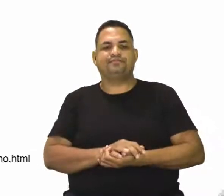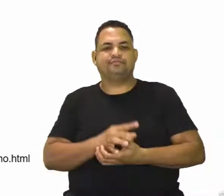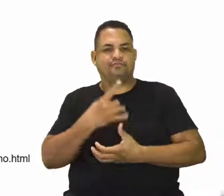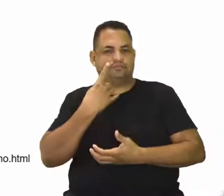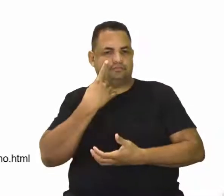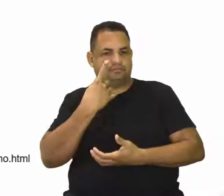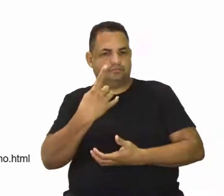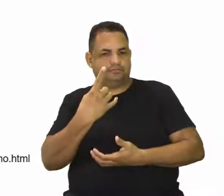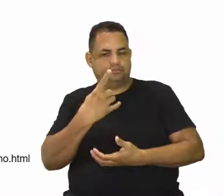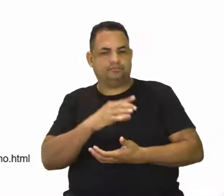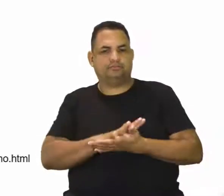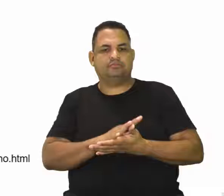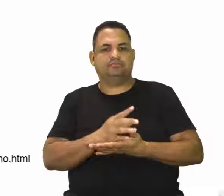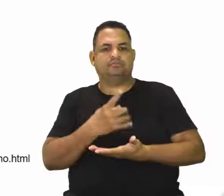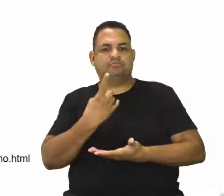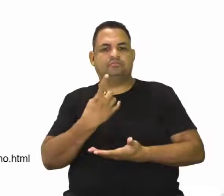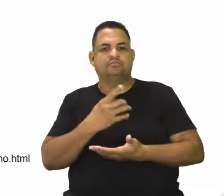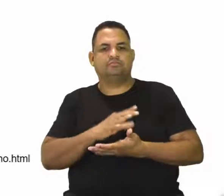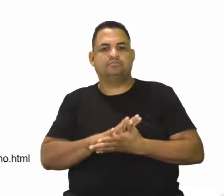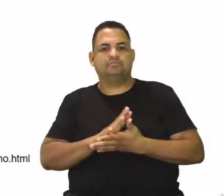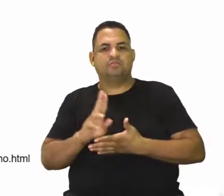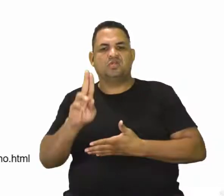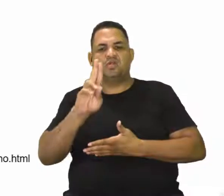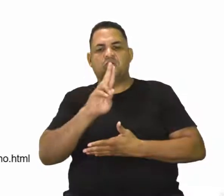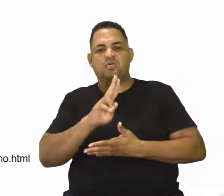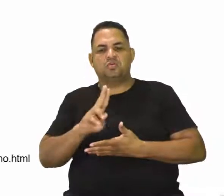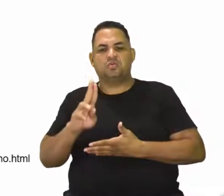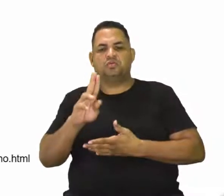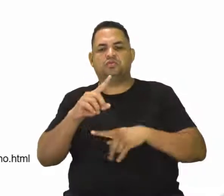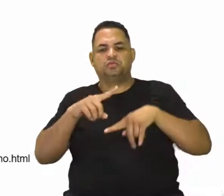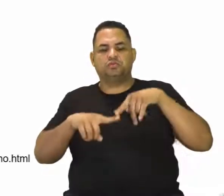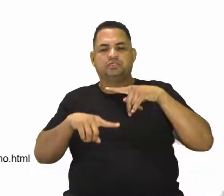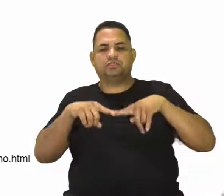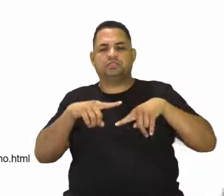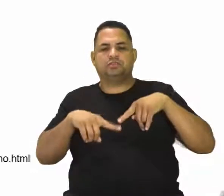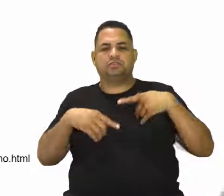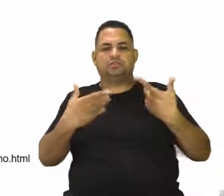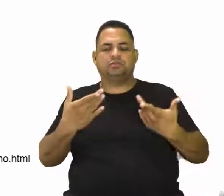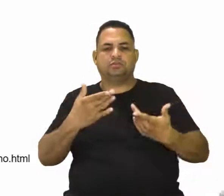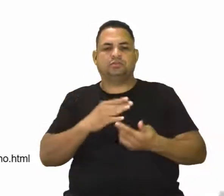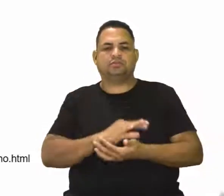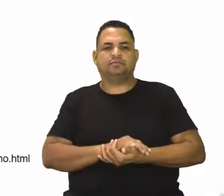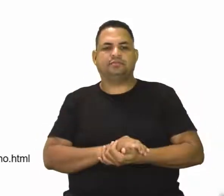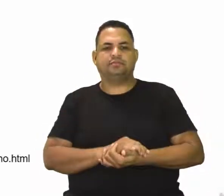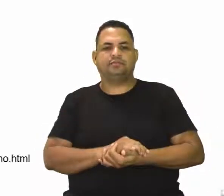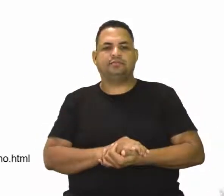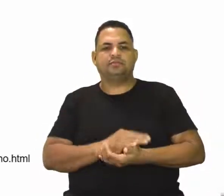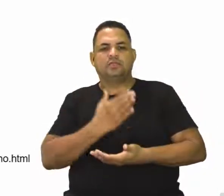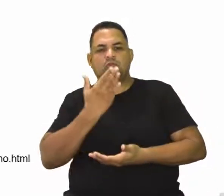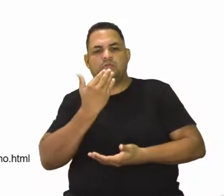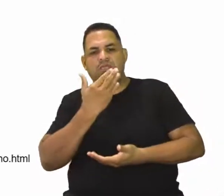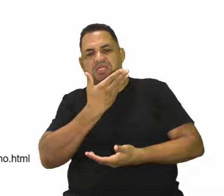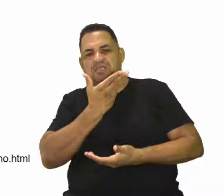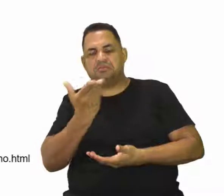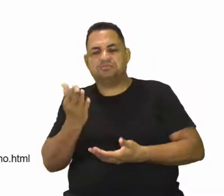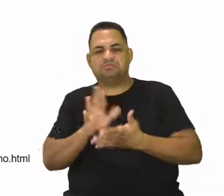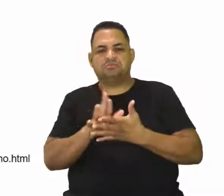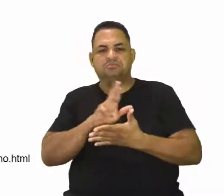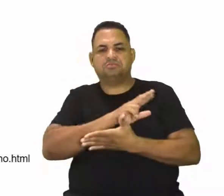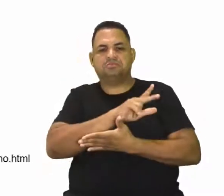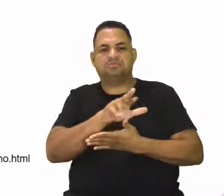aí está referido ao consumismo. E aí você também vê